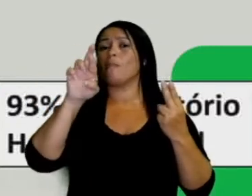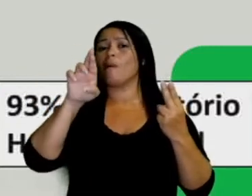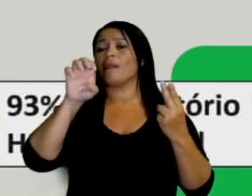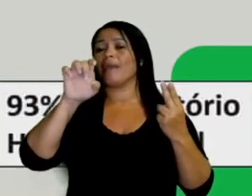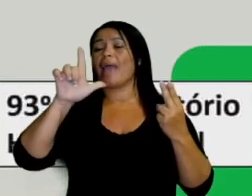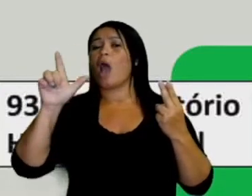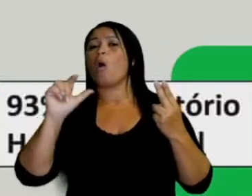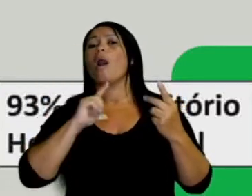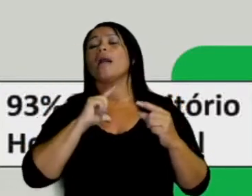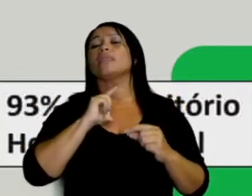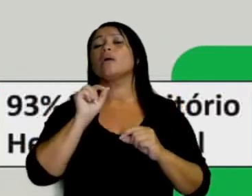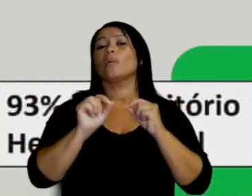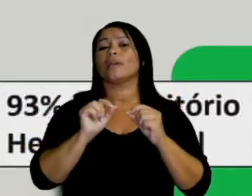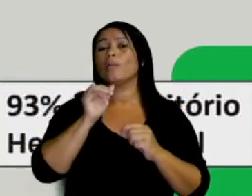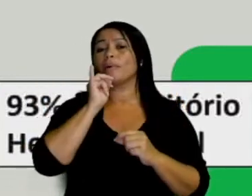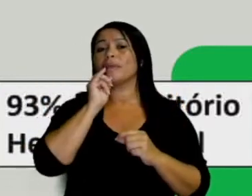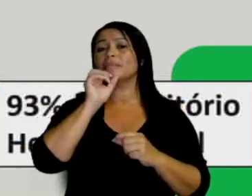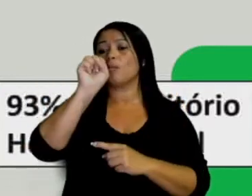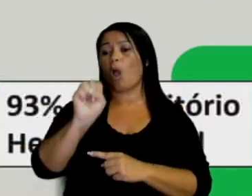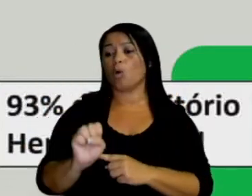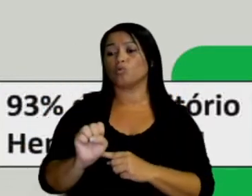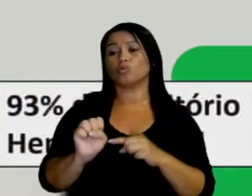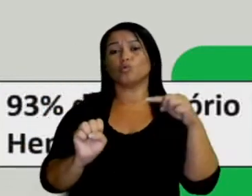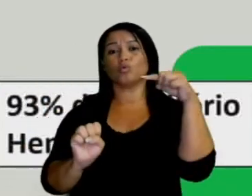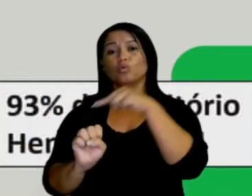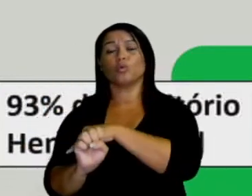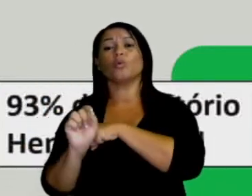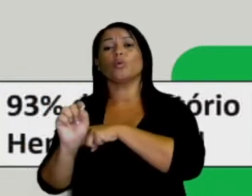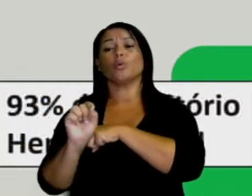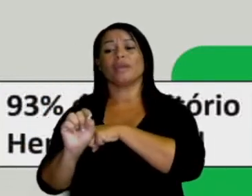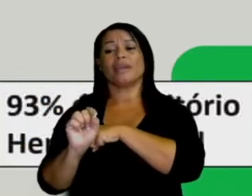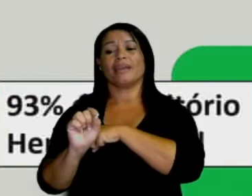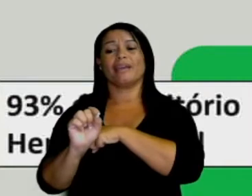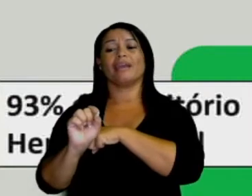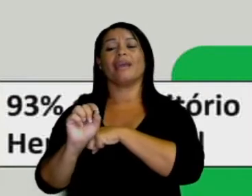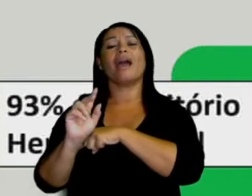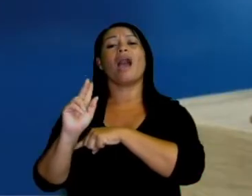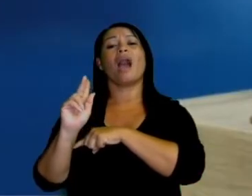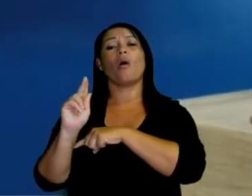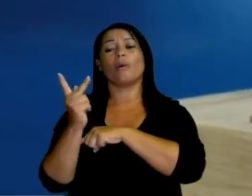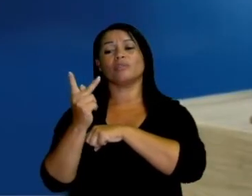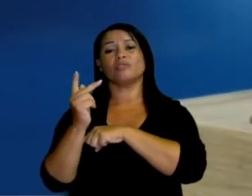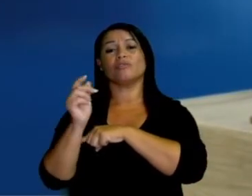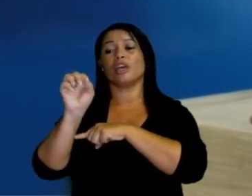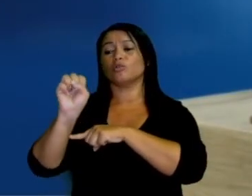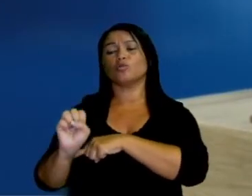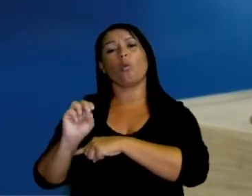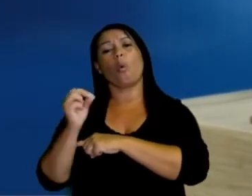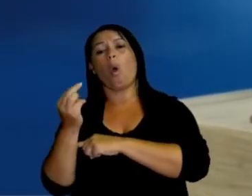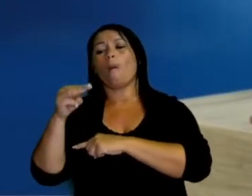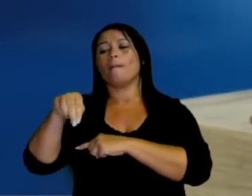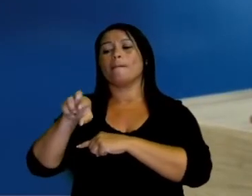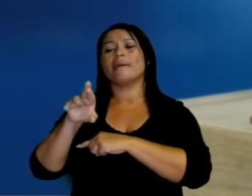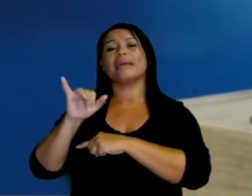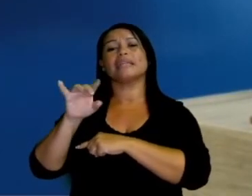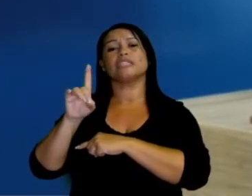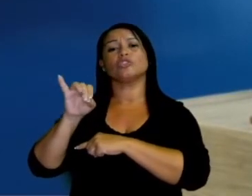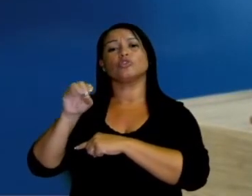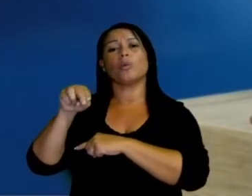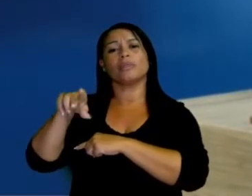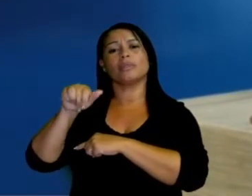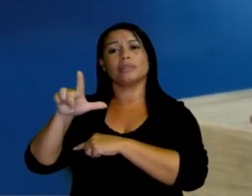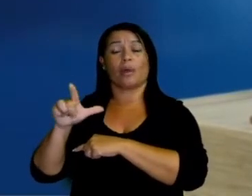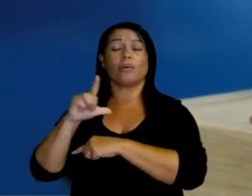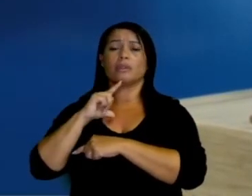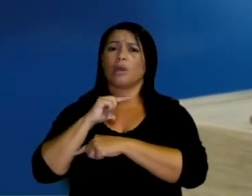a parte que está ao sul da linha do Equador corresponde exatamente ao hemisfério sul ou meridional. E aí, a maior